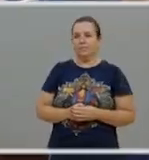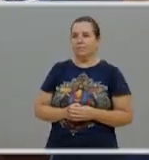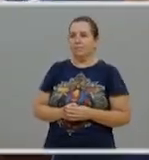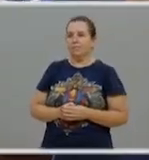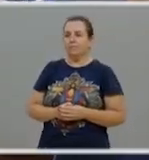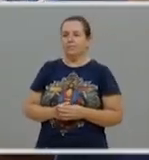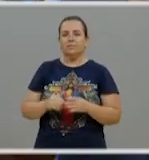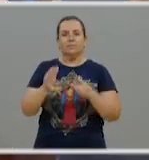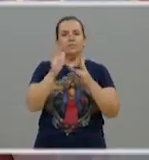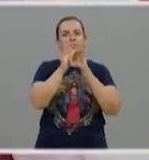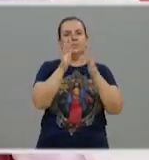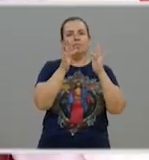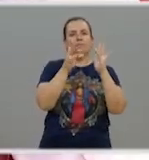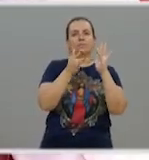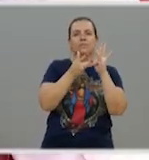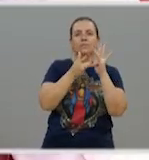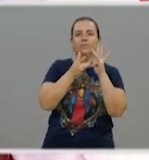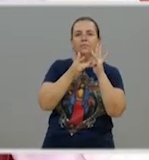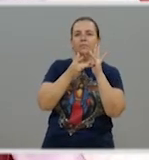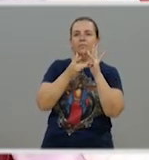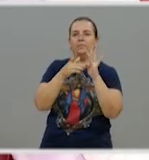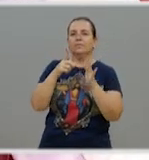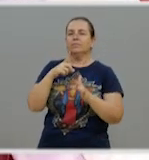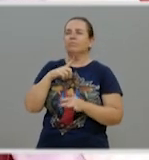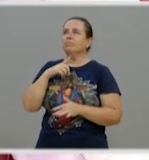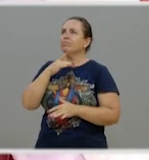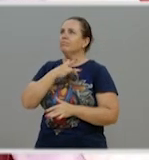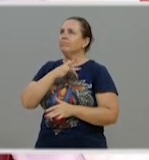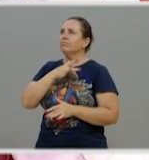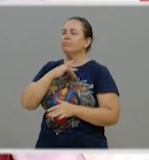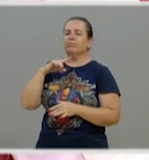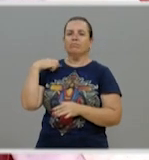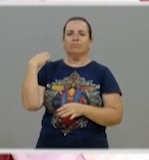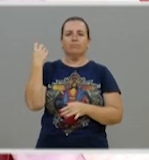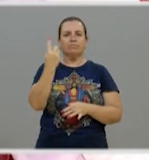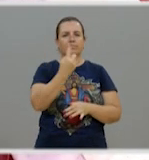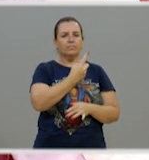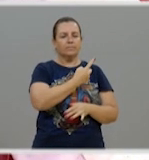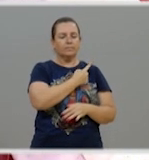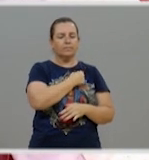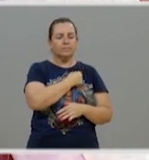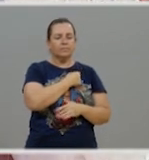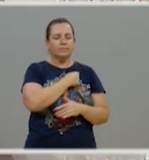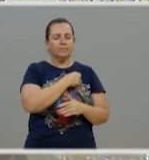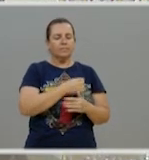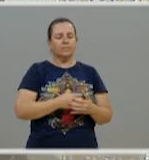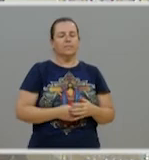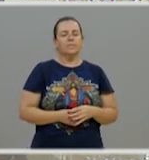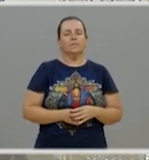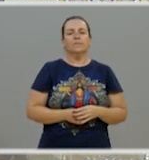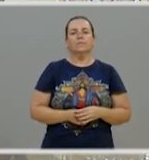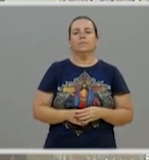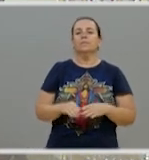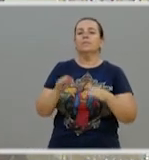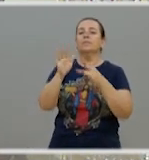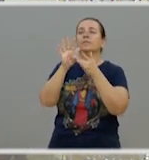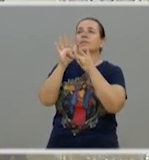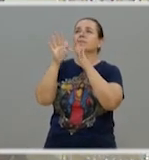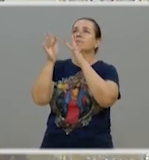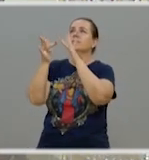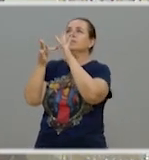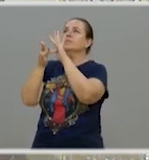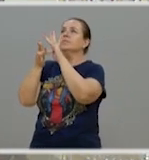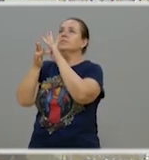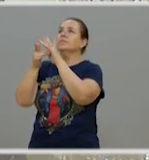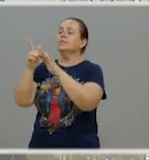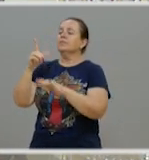nós. Cristo, tende piedade de nós.